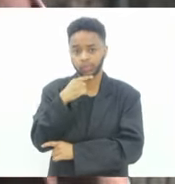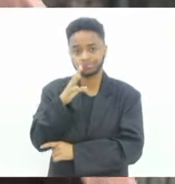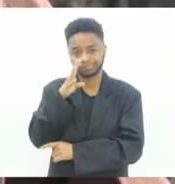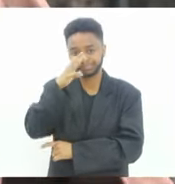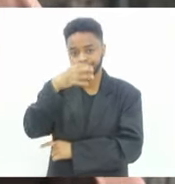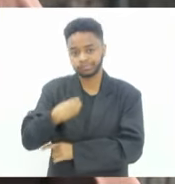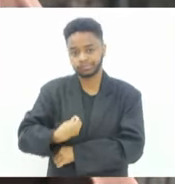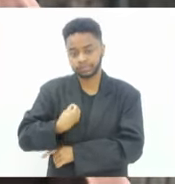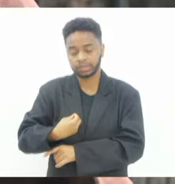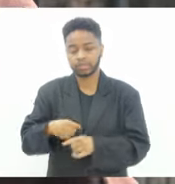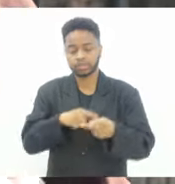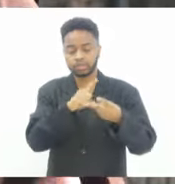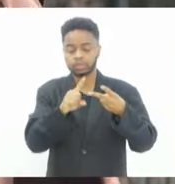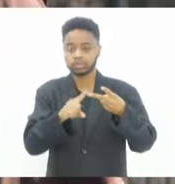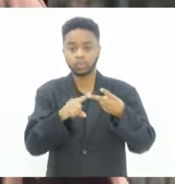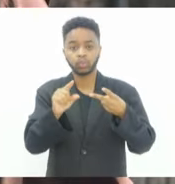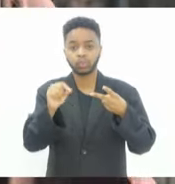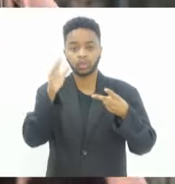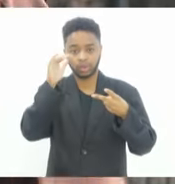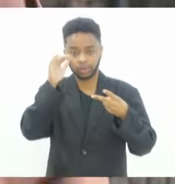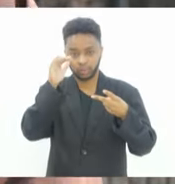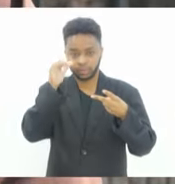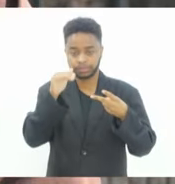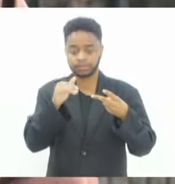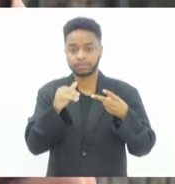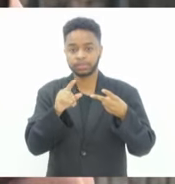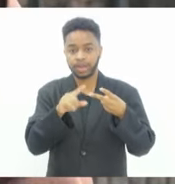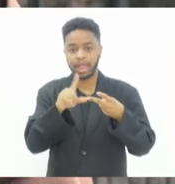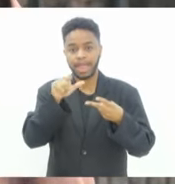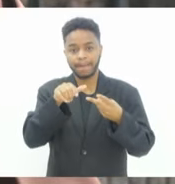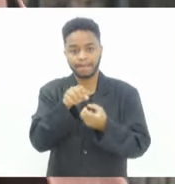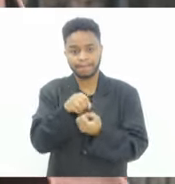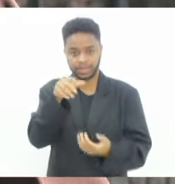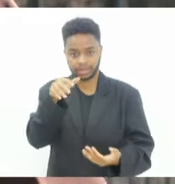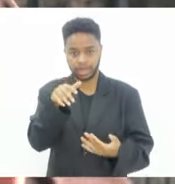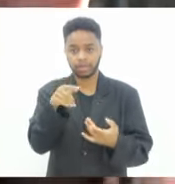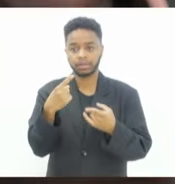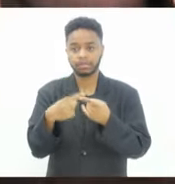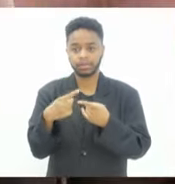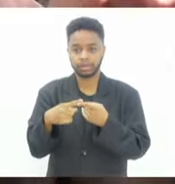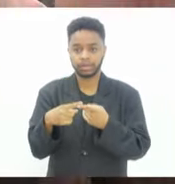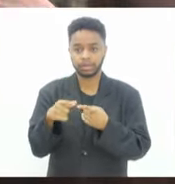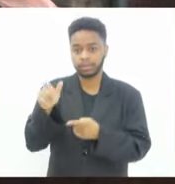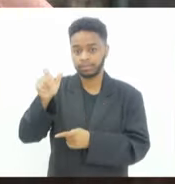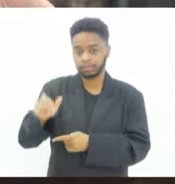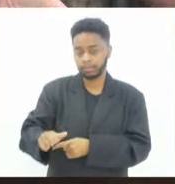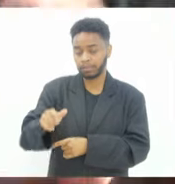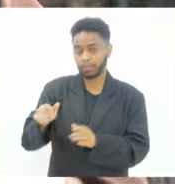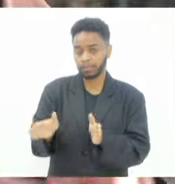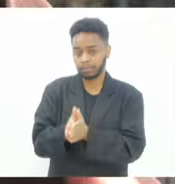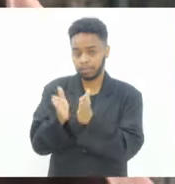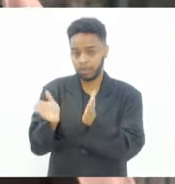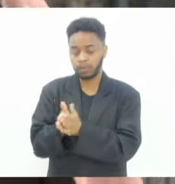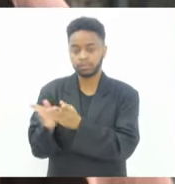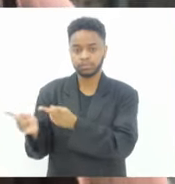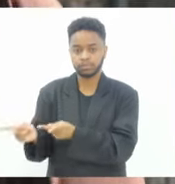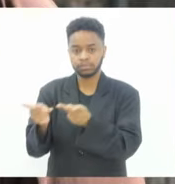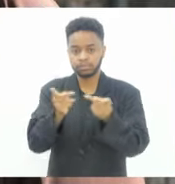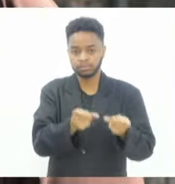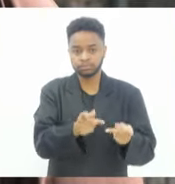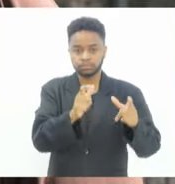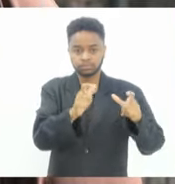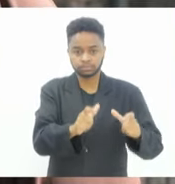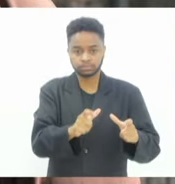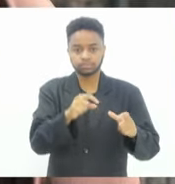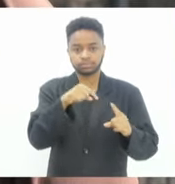segundo é um fato curioso, um fato milagroso. Um pobre passa ao convento, ou no convento onde Santo